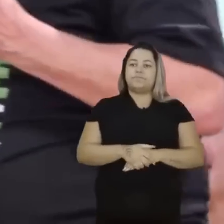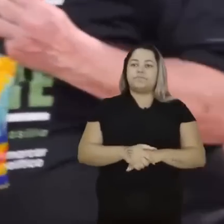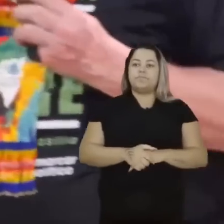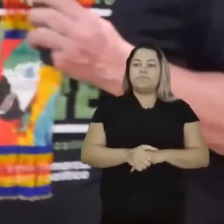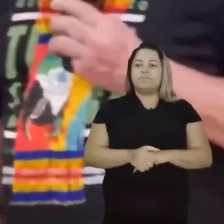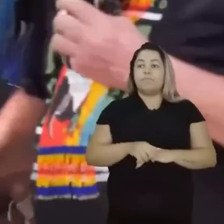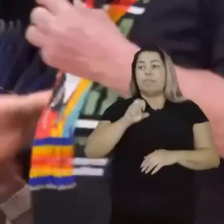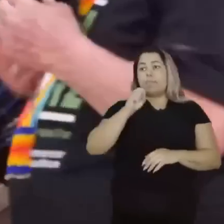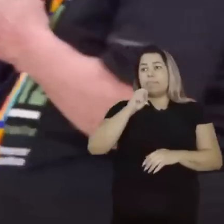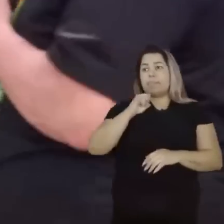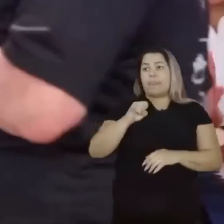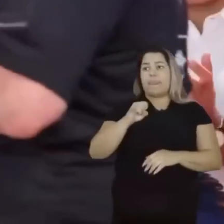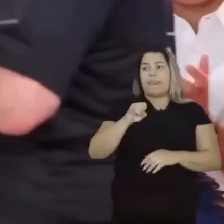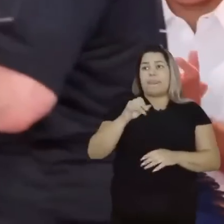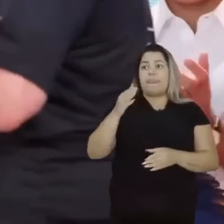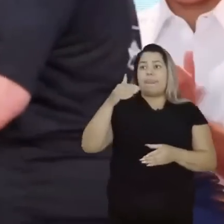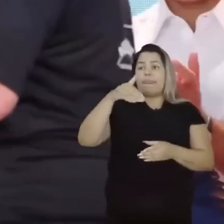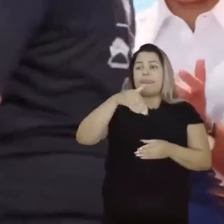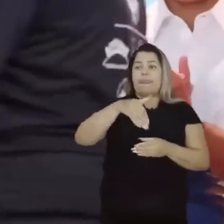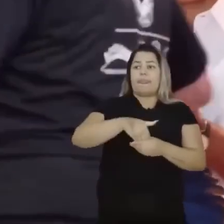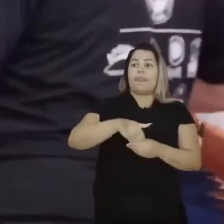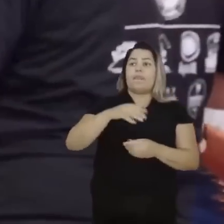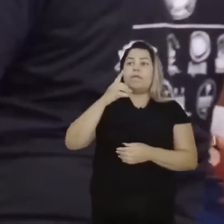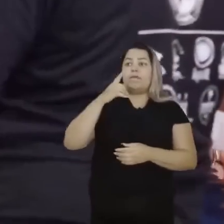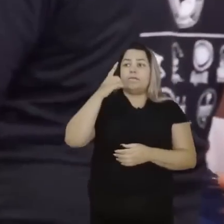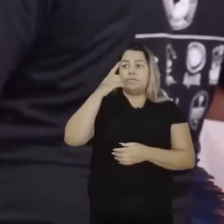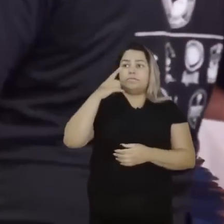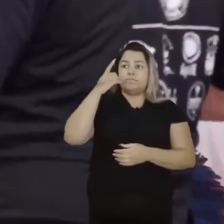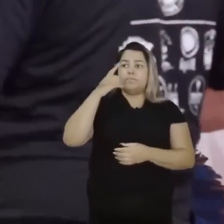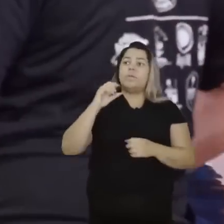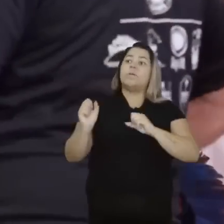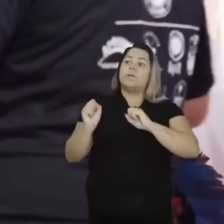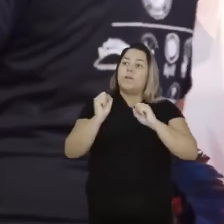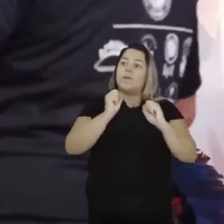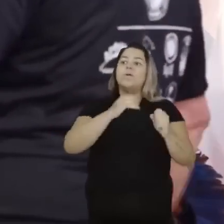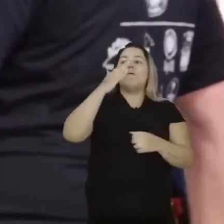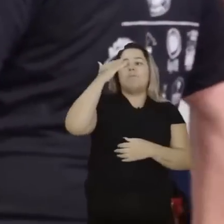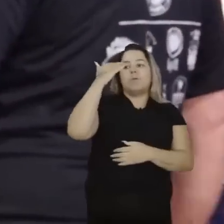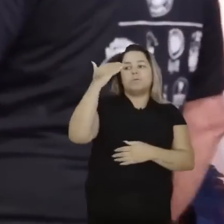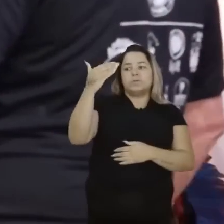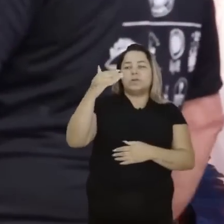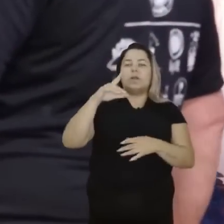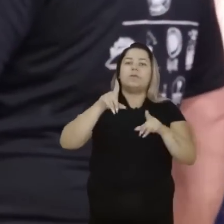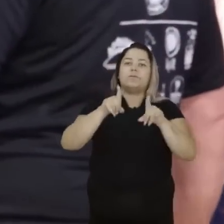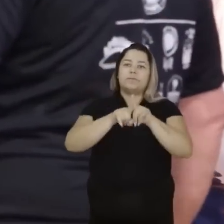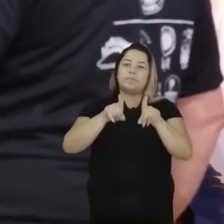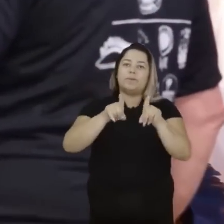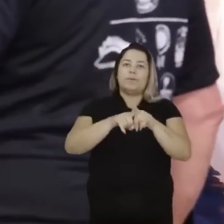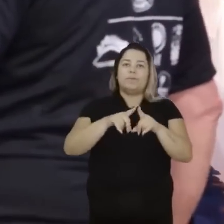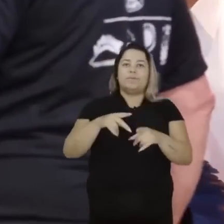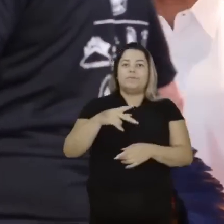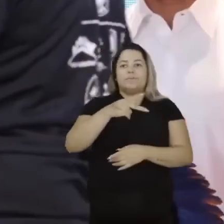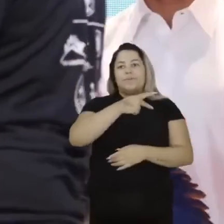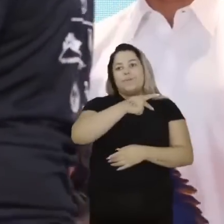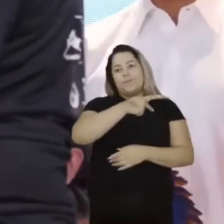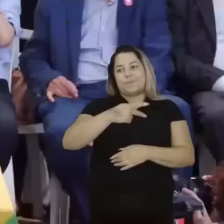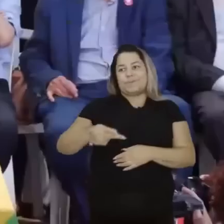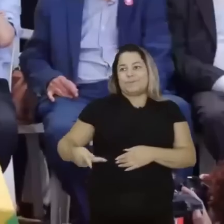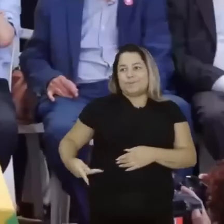E se você for eleita deputada, eu também posso sonhar que eu vou ser eleito presidente da